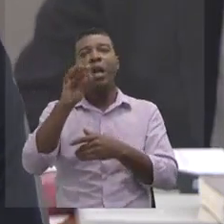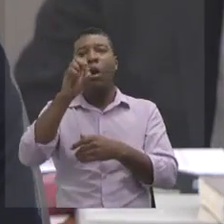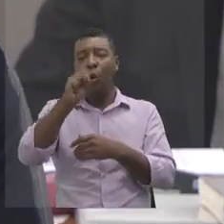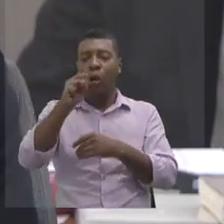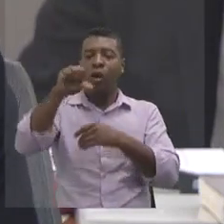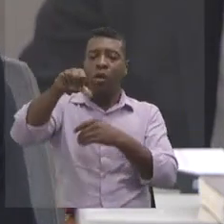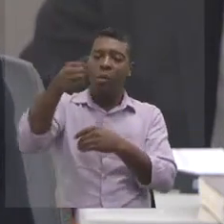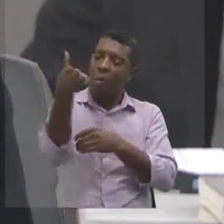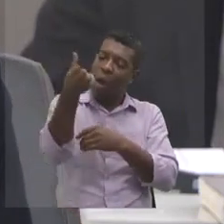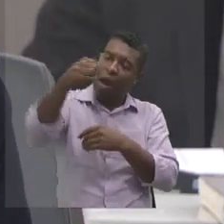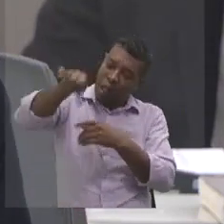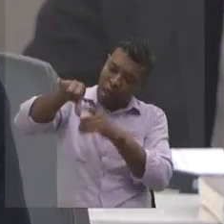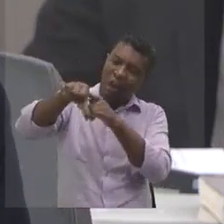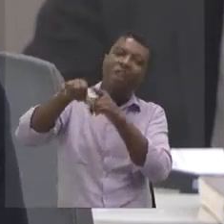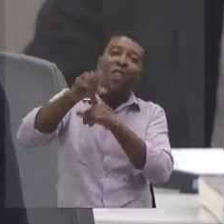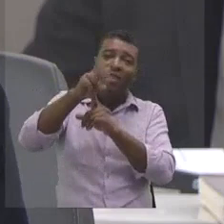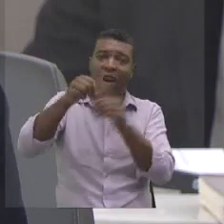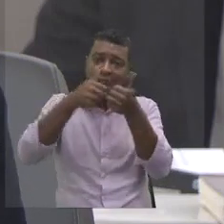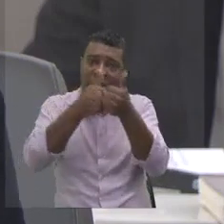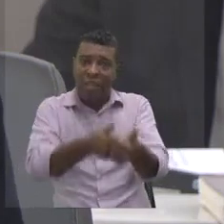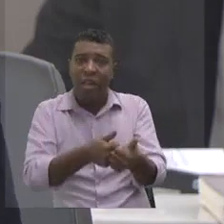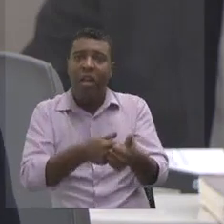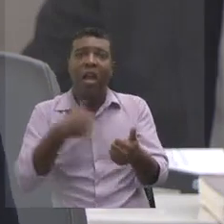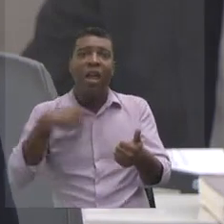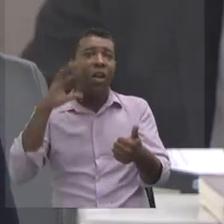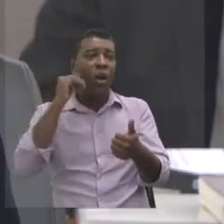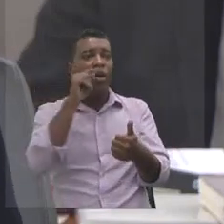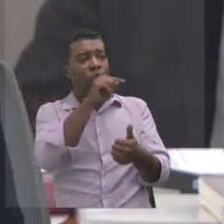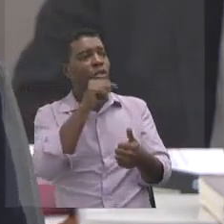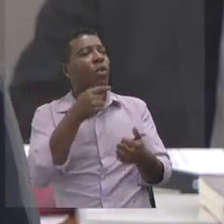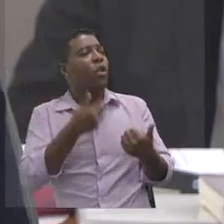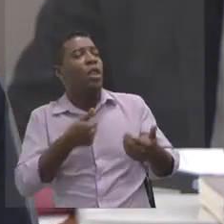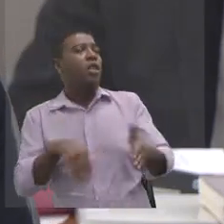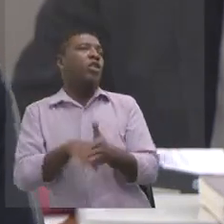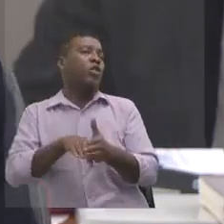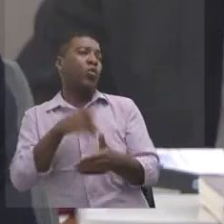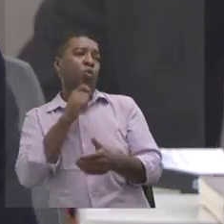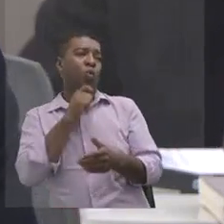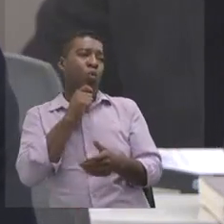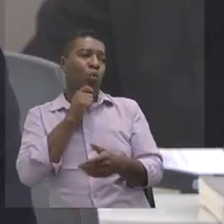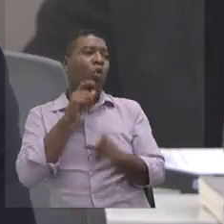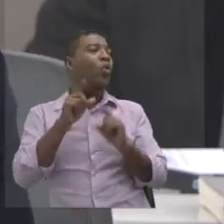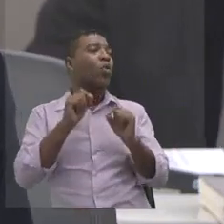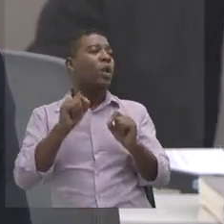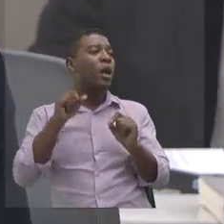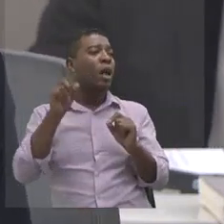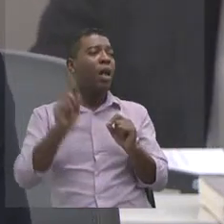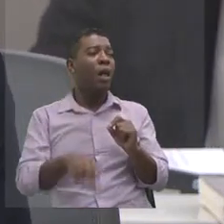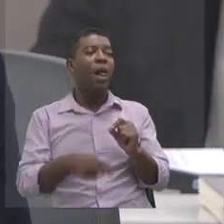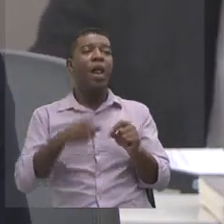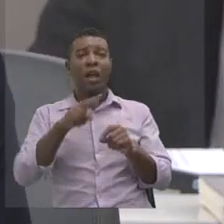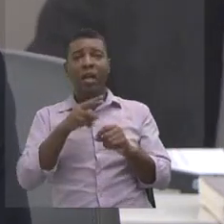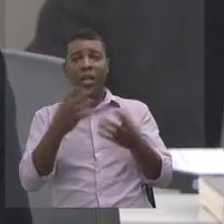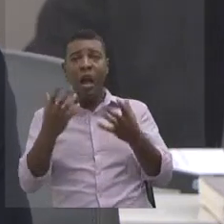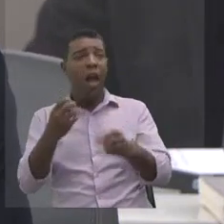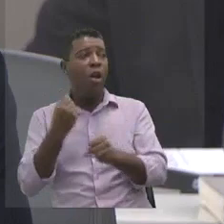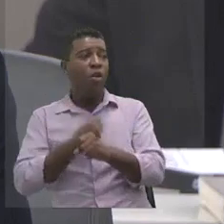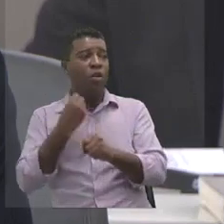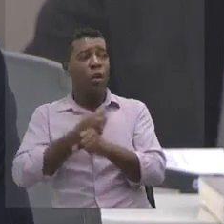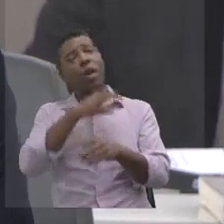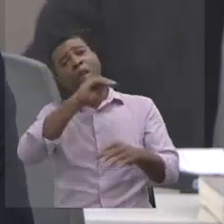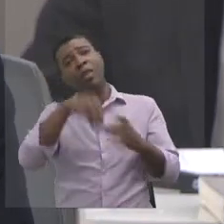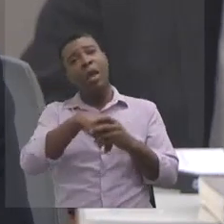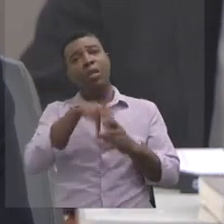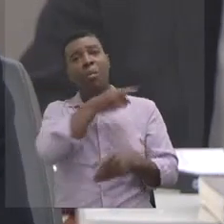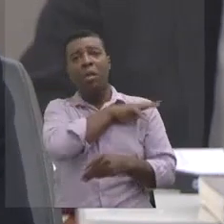seguir e ao mencionava aqui anteriormente acho que a senhora não tava aqui no início da minha fala que a gente quer que construir temos que conversar muito com o Ministério Público a defensoria